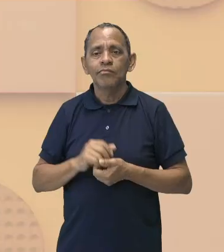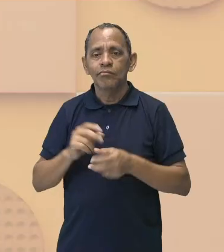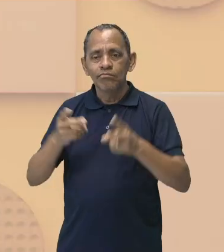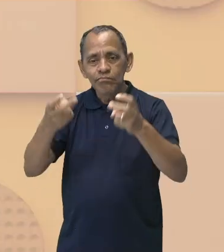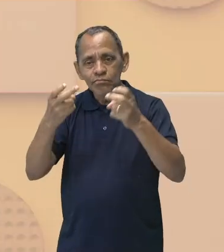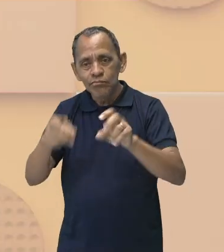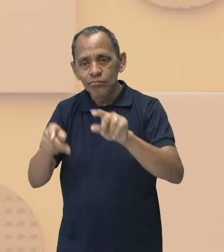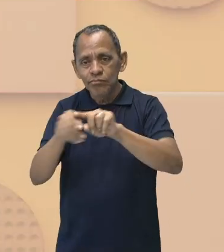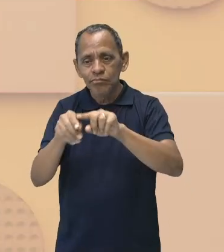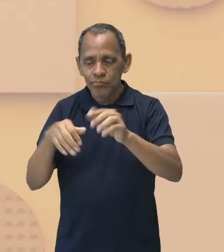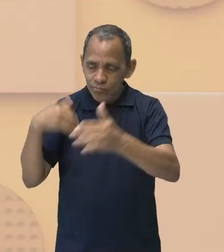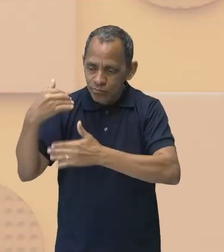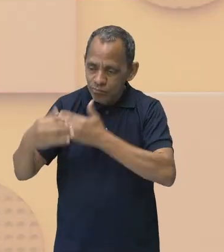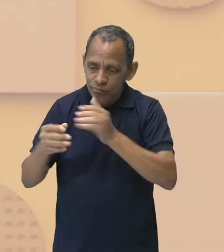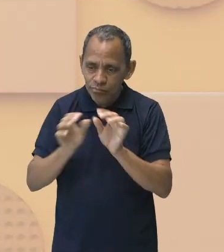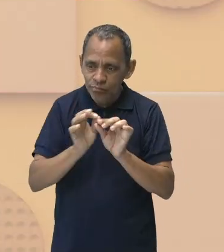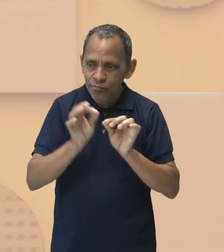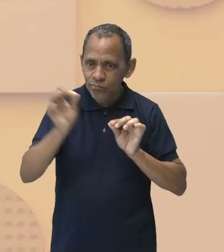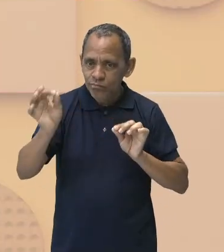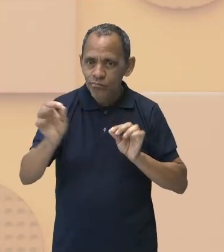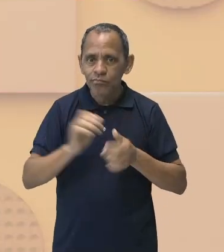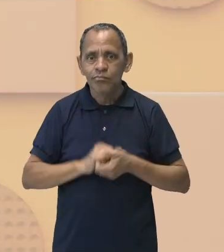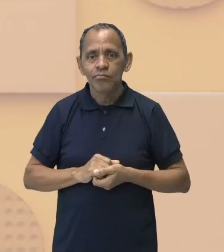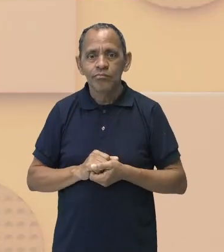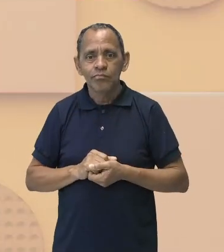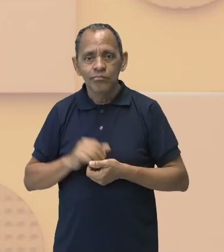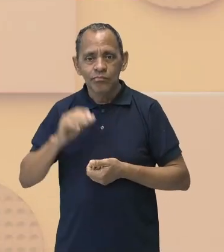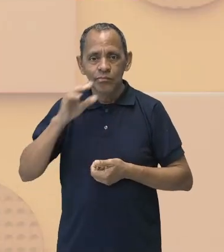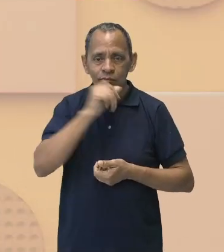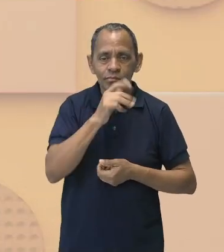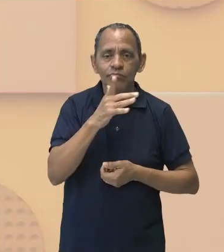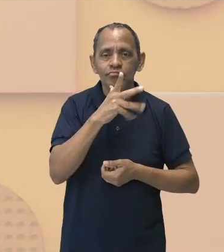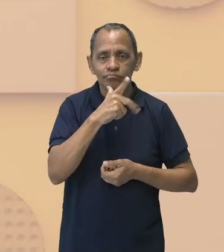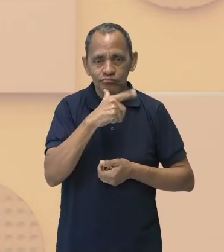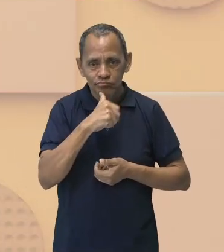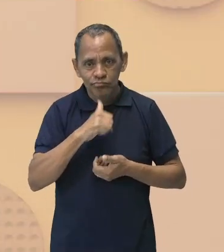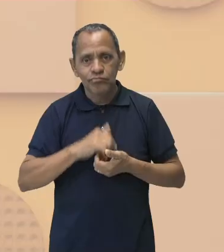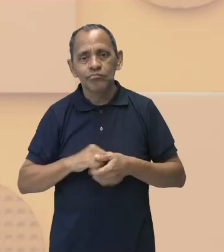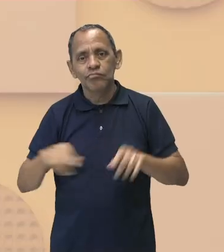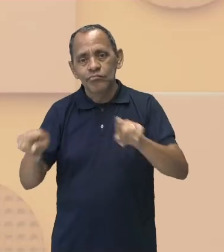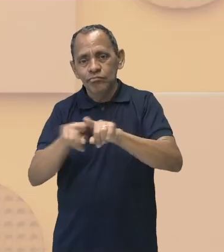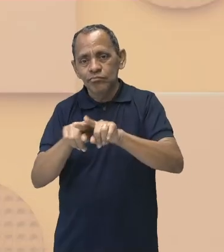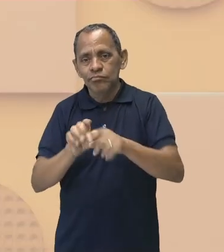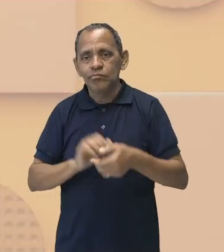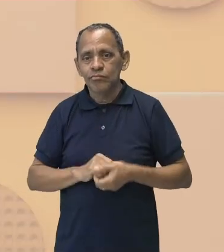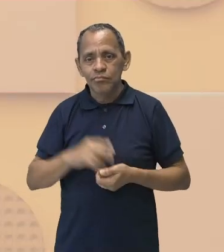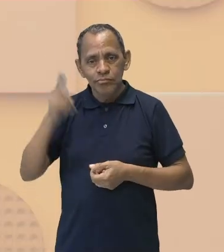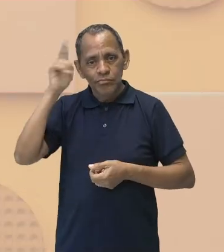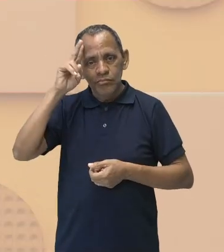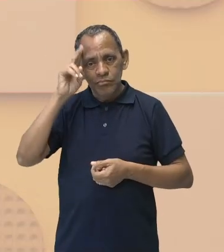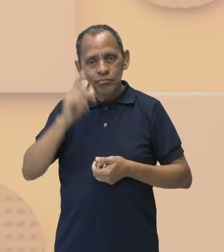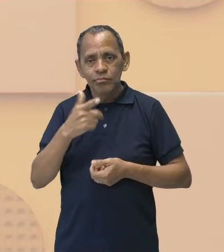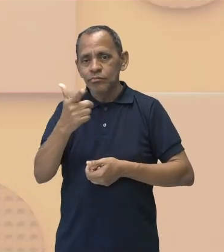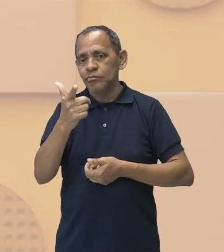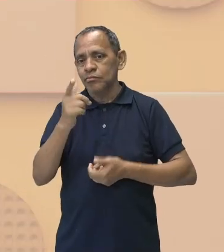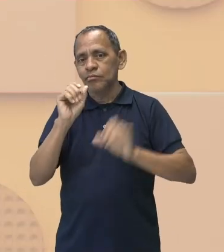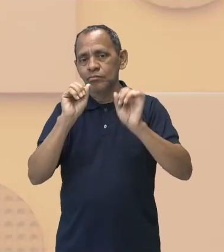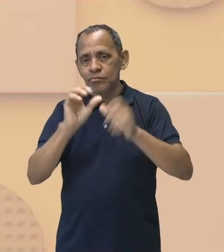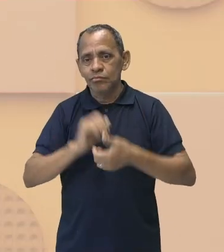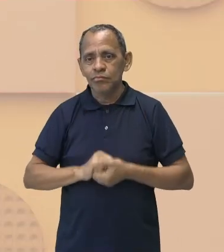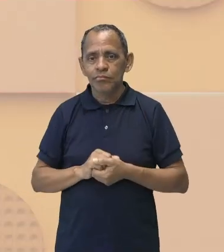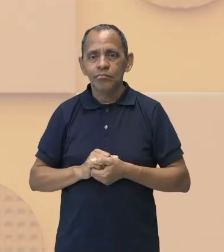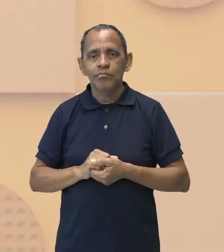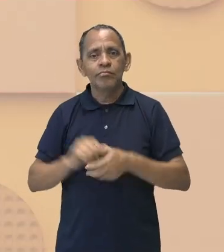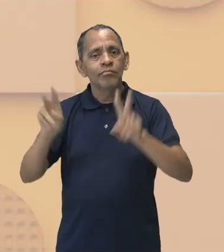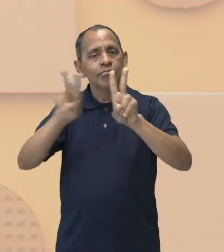processo longo, não foi de uma hora para outra que ele ocorreu. E também lembrem, né, sempre que não houve uma